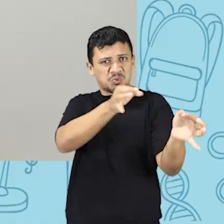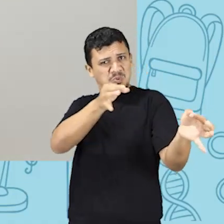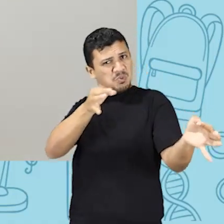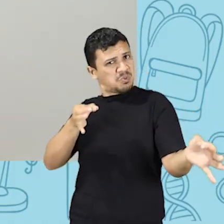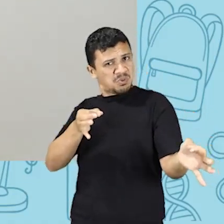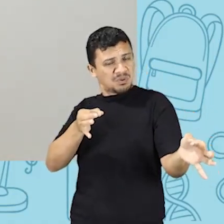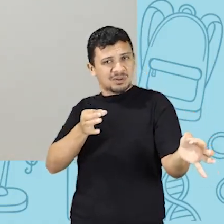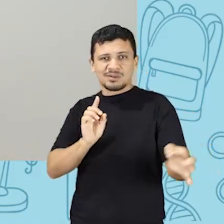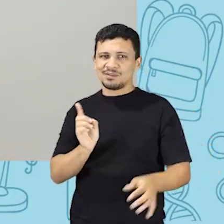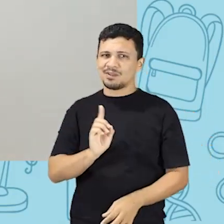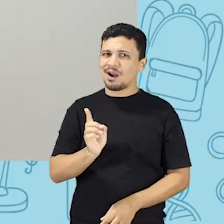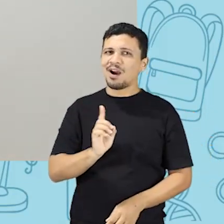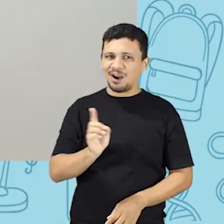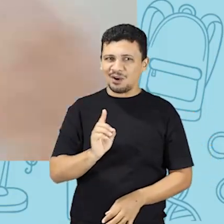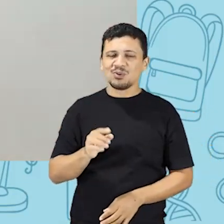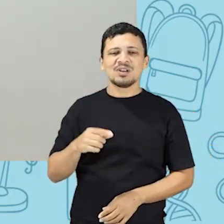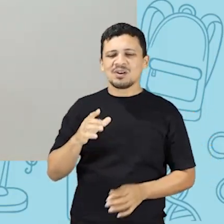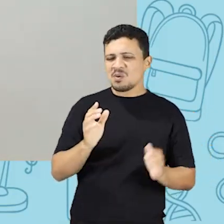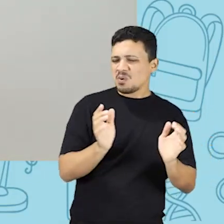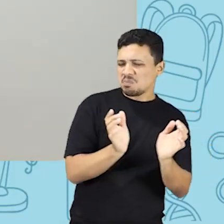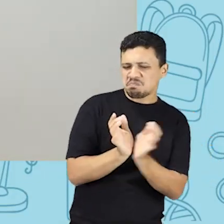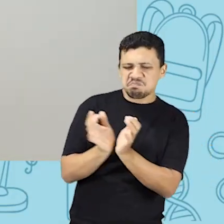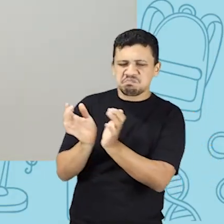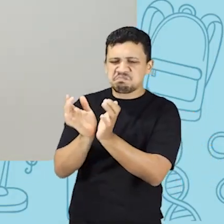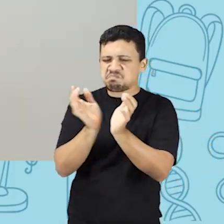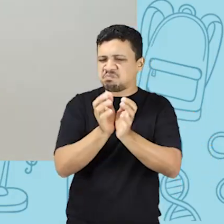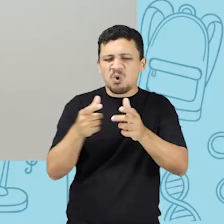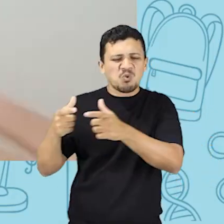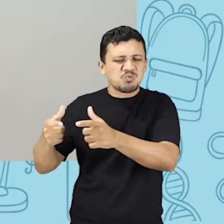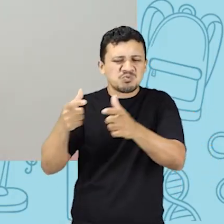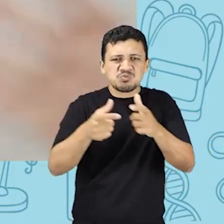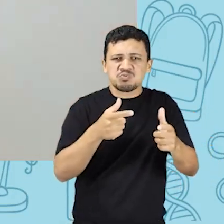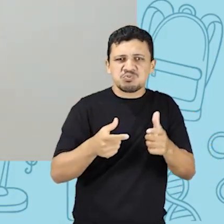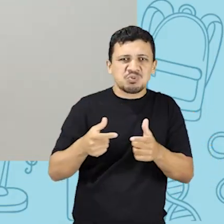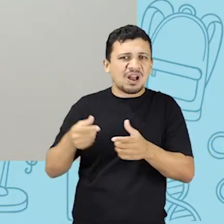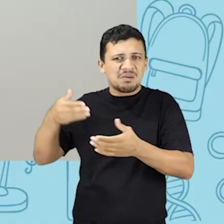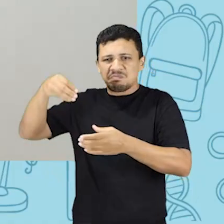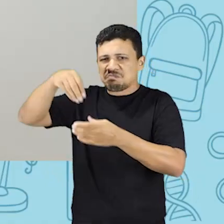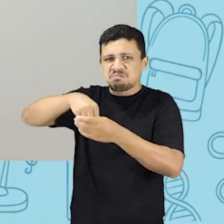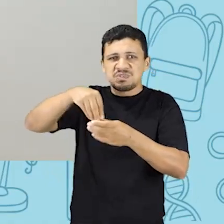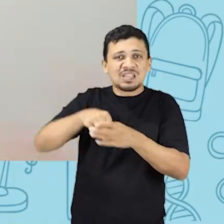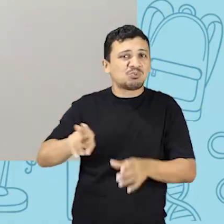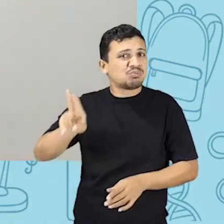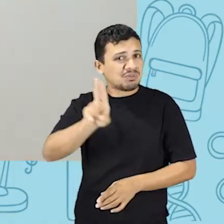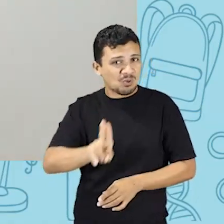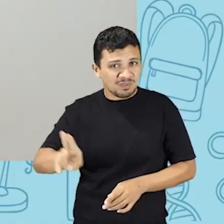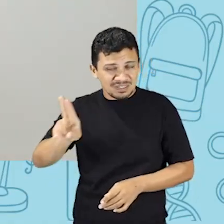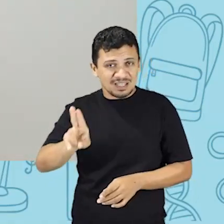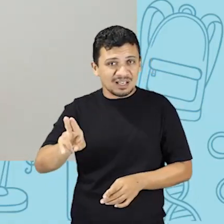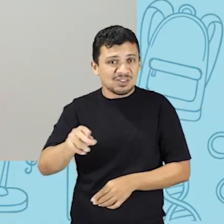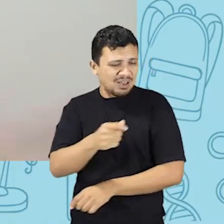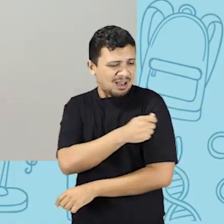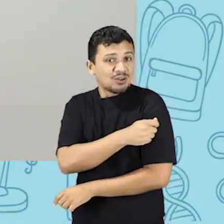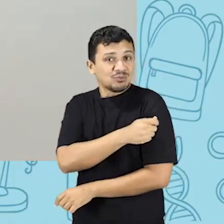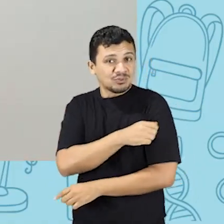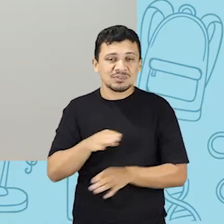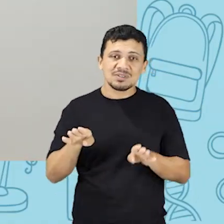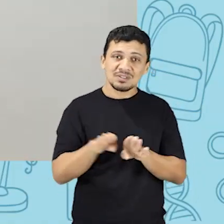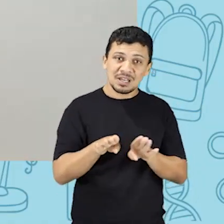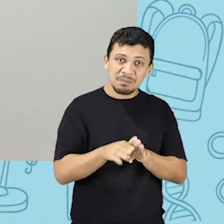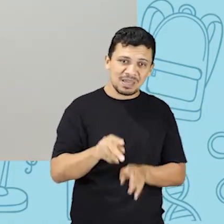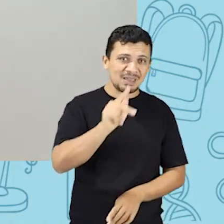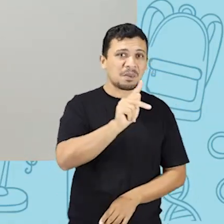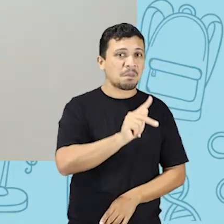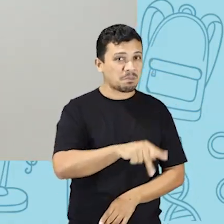territórios indígenas demarcados. Nós estamos fora deles também e estamos dentro das universidades não somente como alunos, mas também atualmente